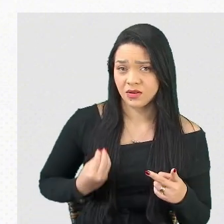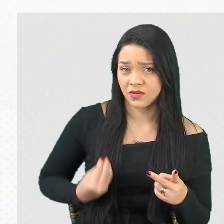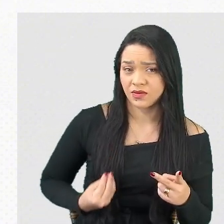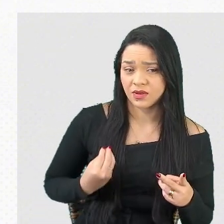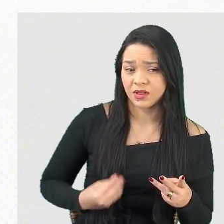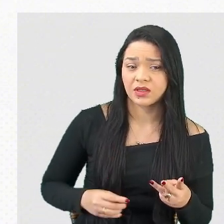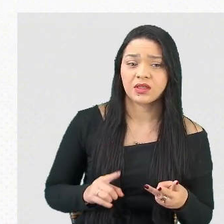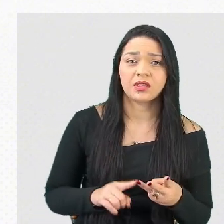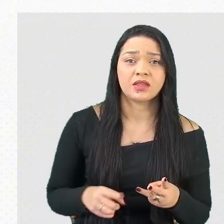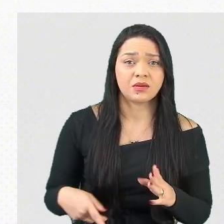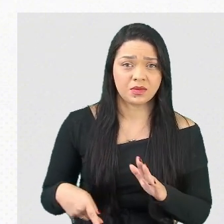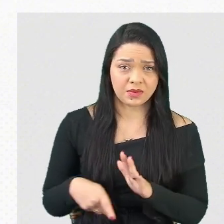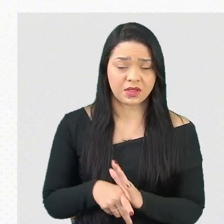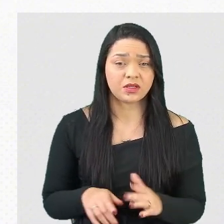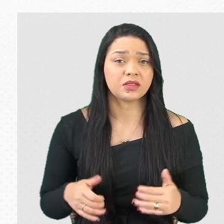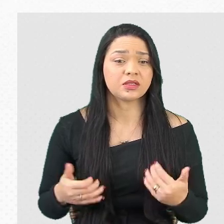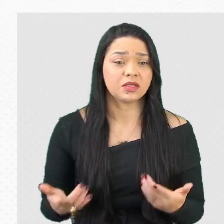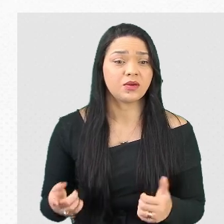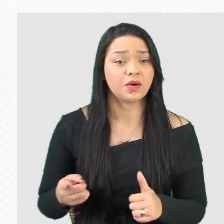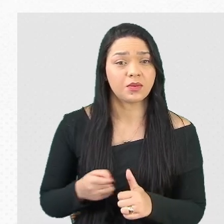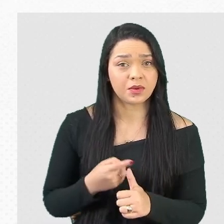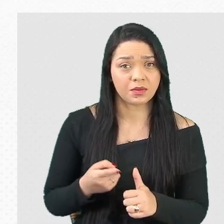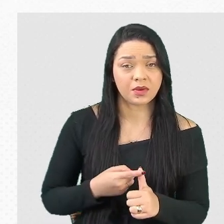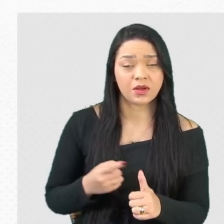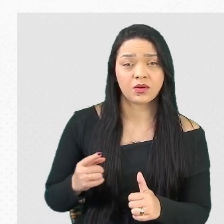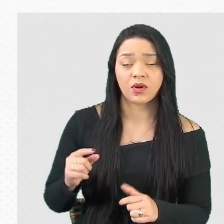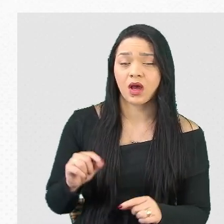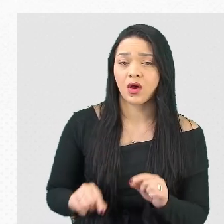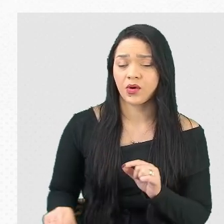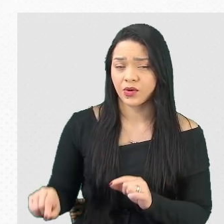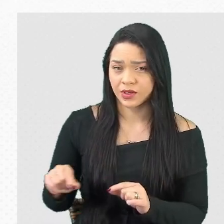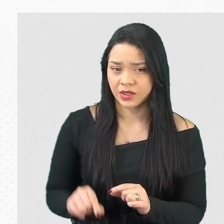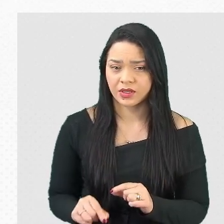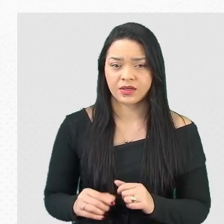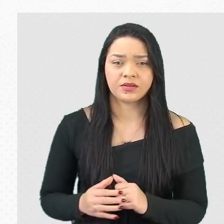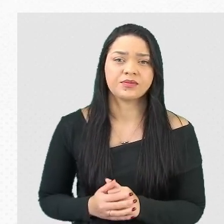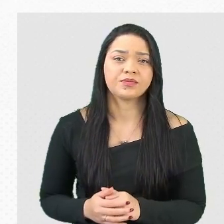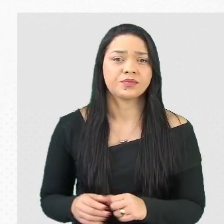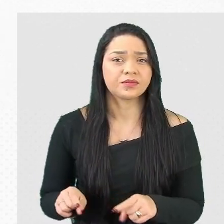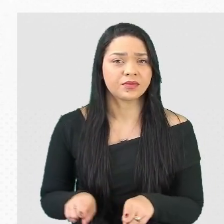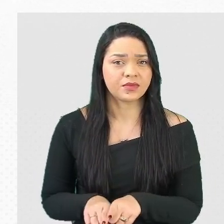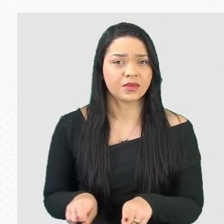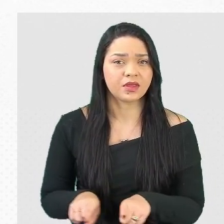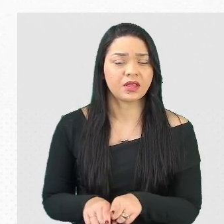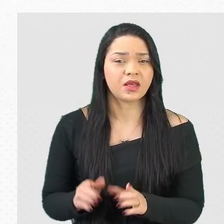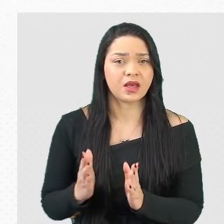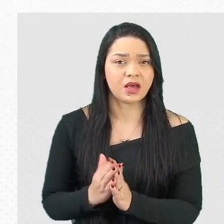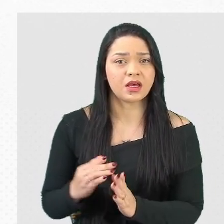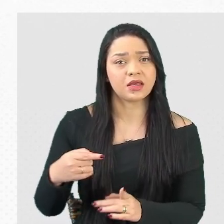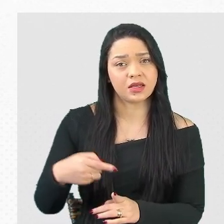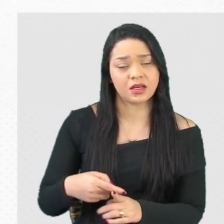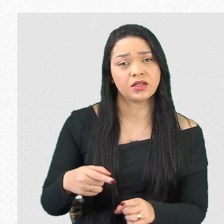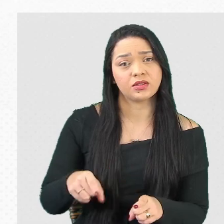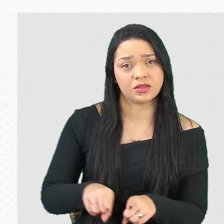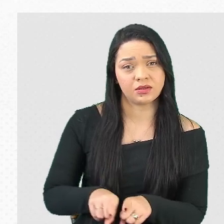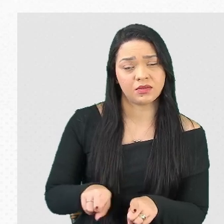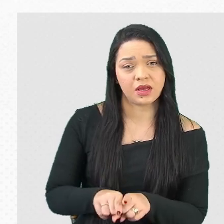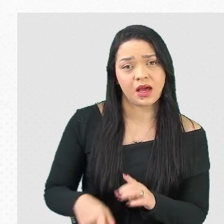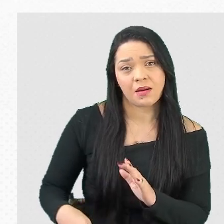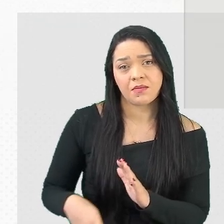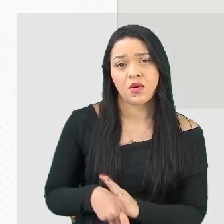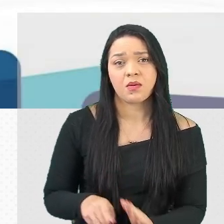na propriedade. Então esse é o primeiro ataque, claro, tanto à igreja como também o